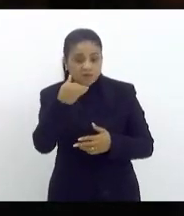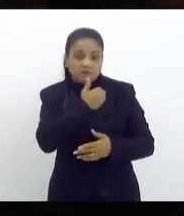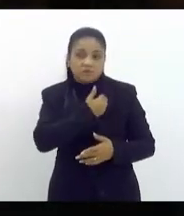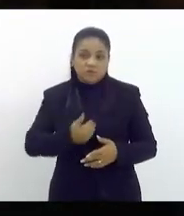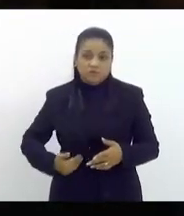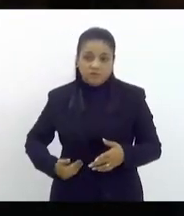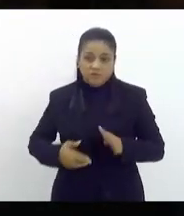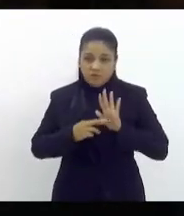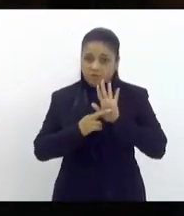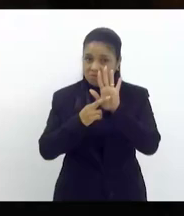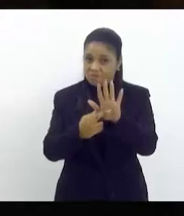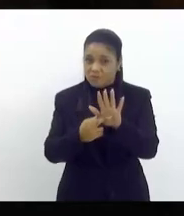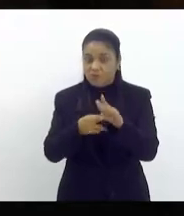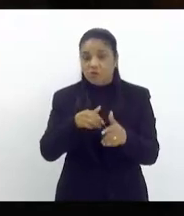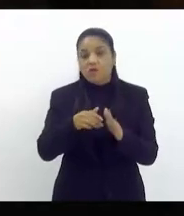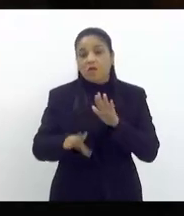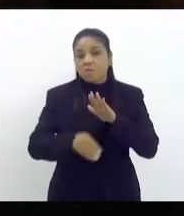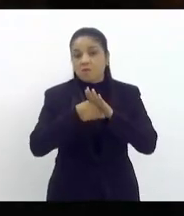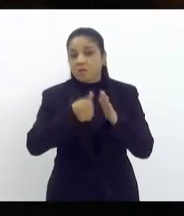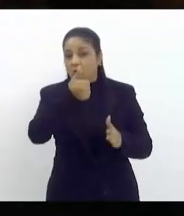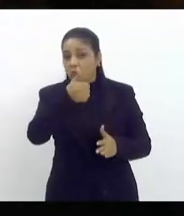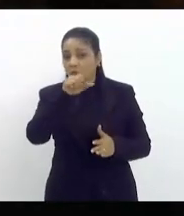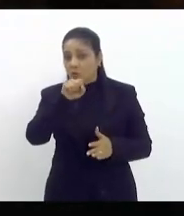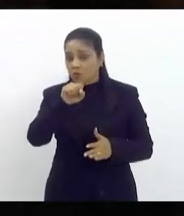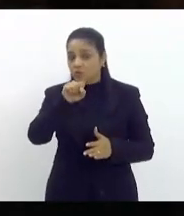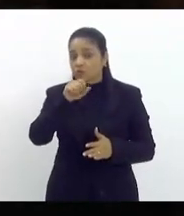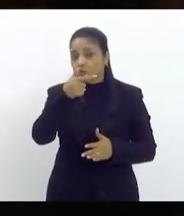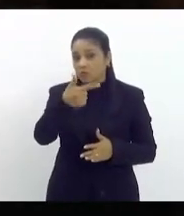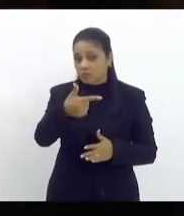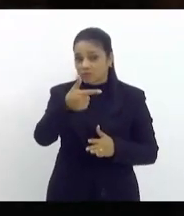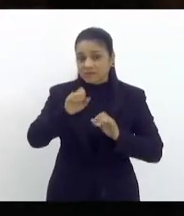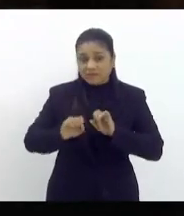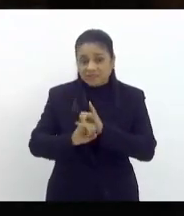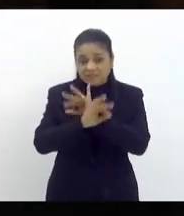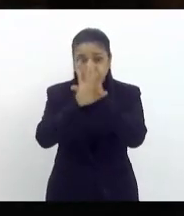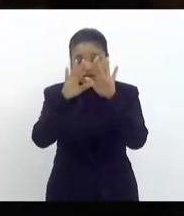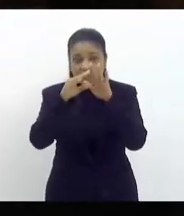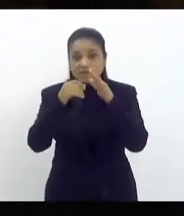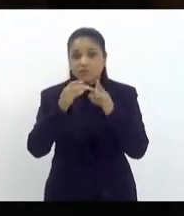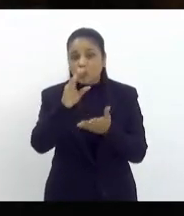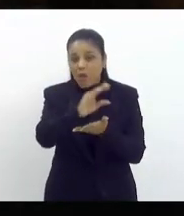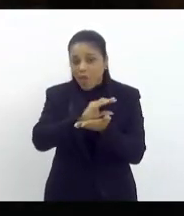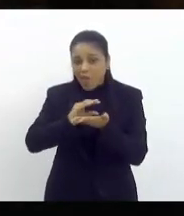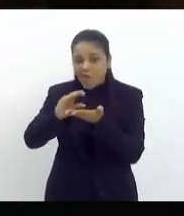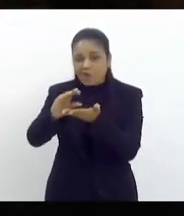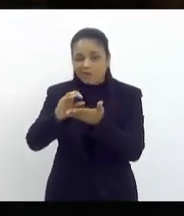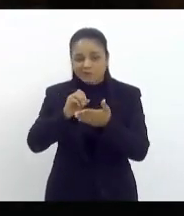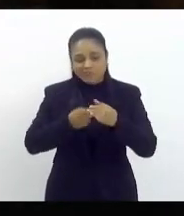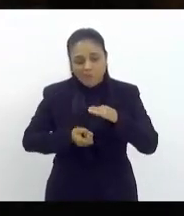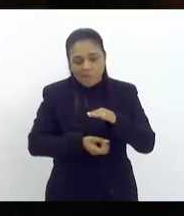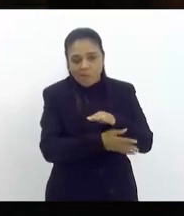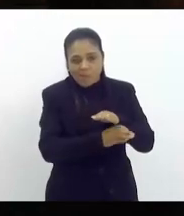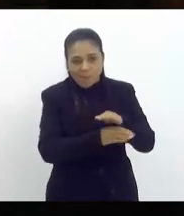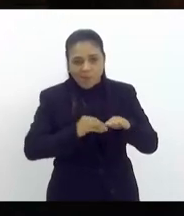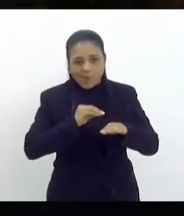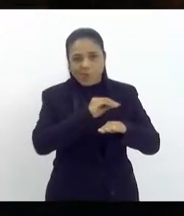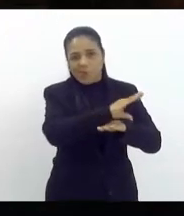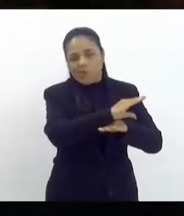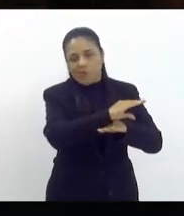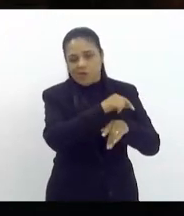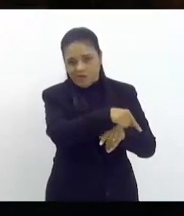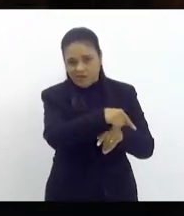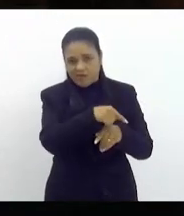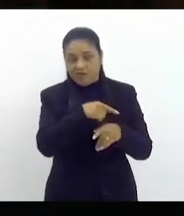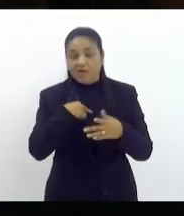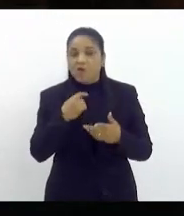apresentamos a emenda 182 sobre transparência com relação aos recursos do supera RJ eu não tenho dúvida que